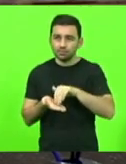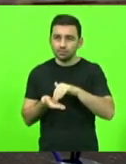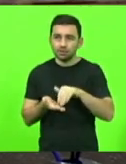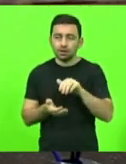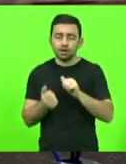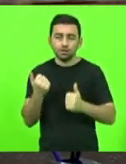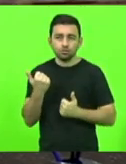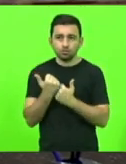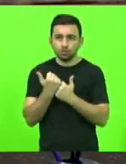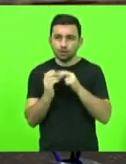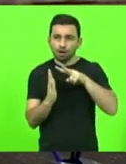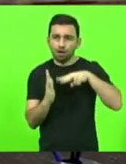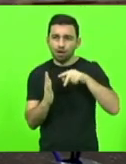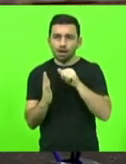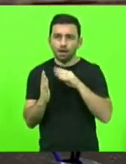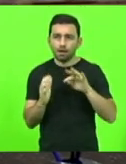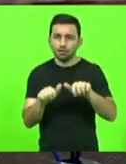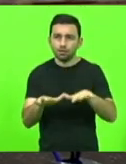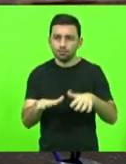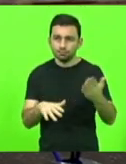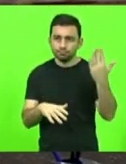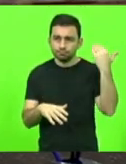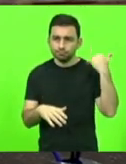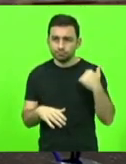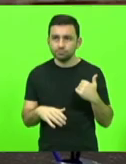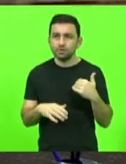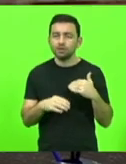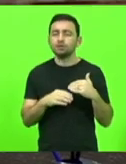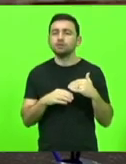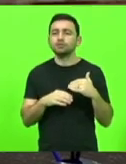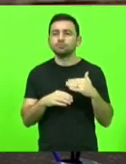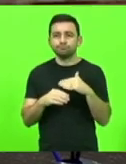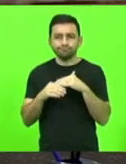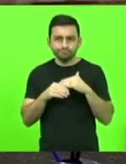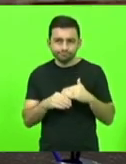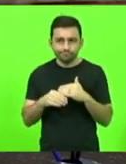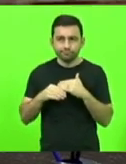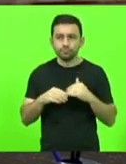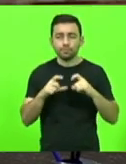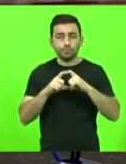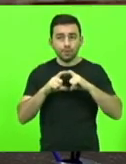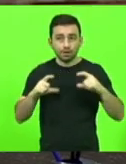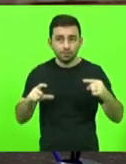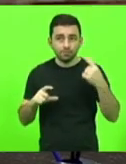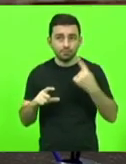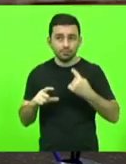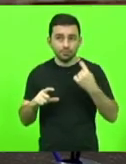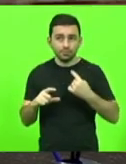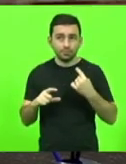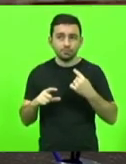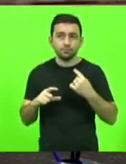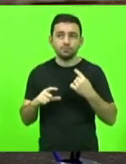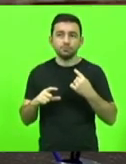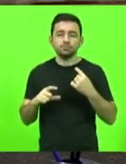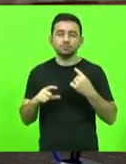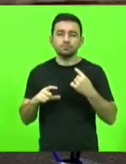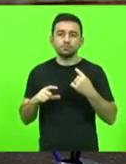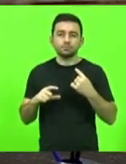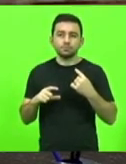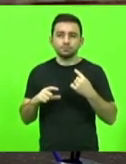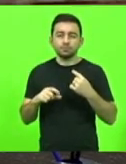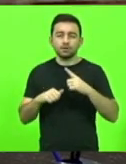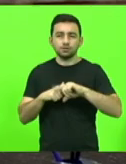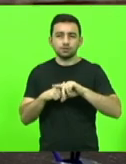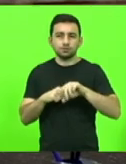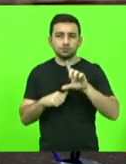ad hoc proceder à leitura da ata da sessão anterior que, em consonância com o parágrafo 1º do artigo